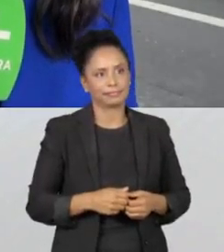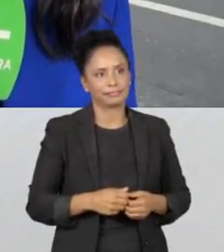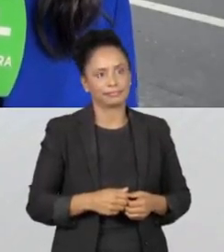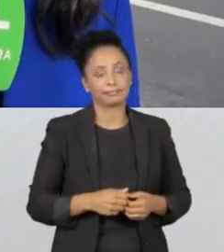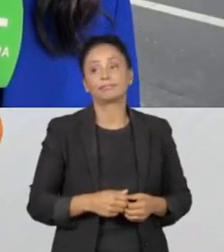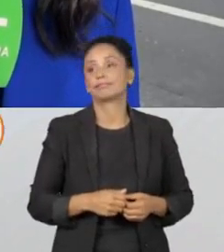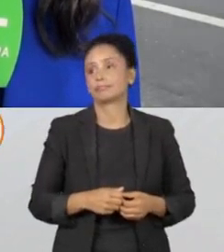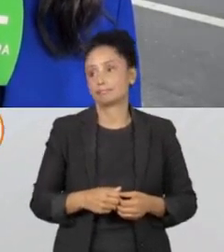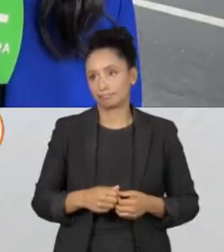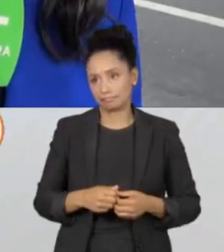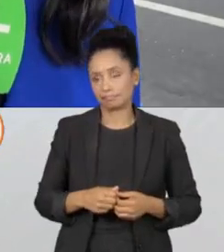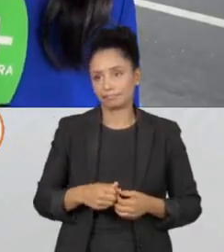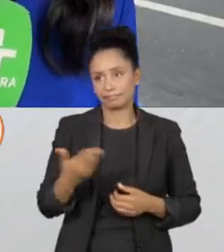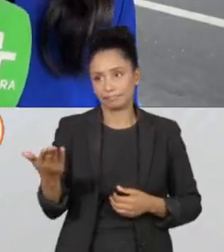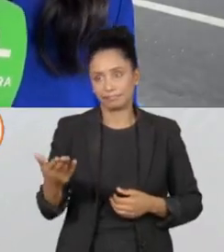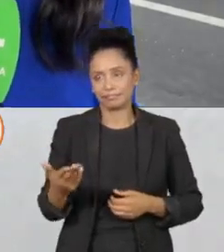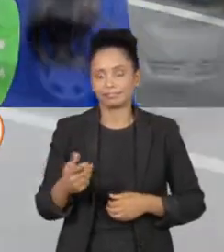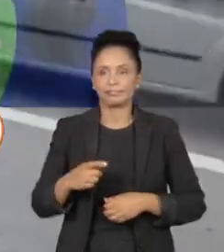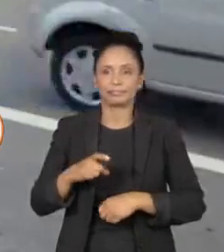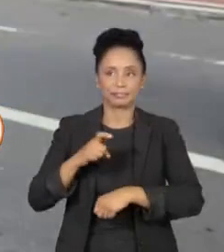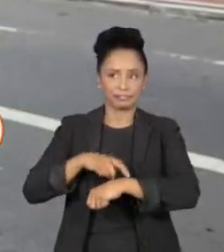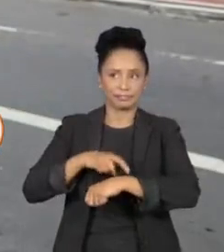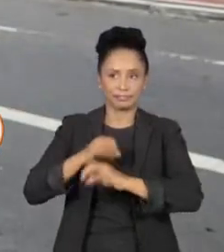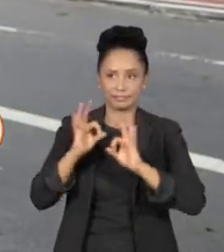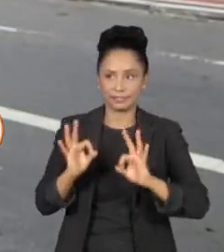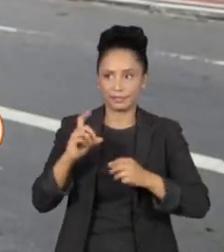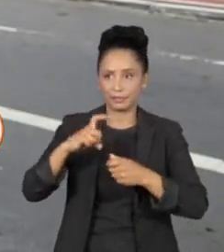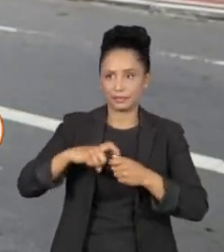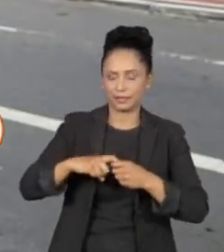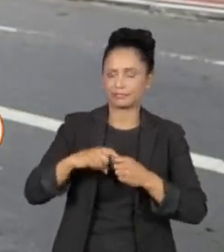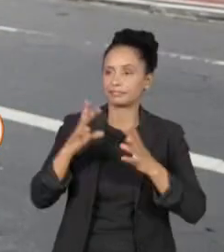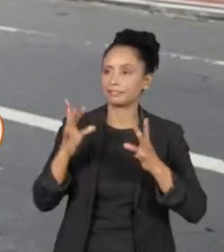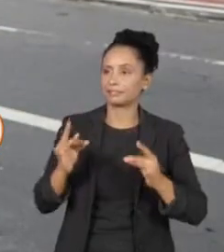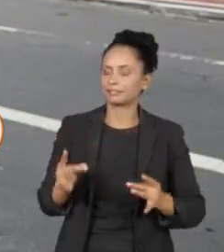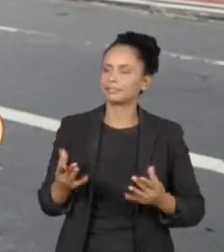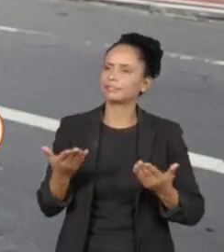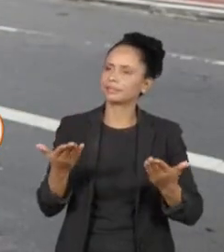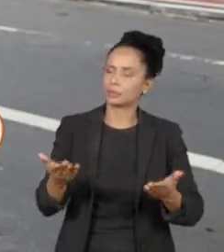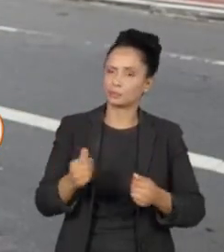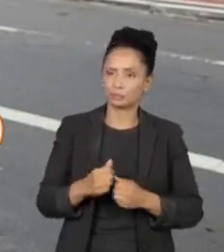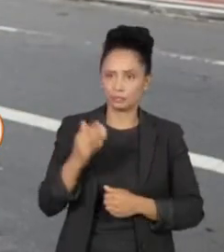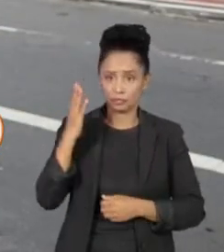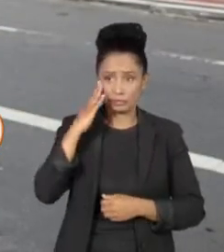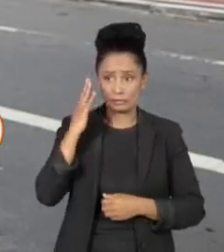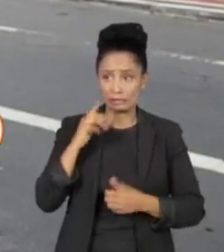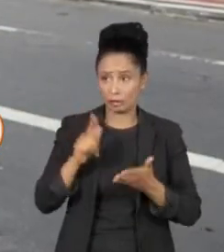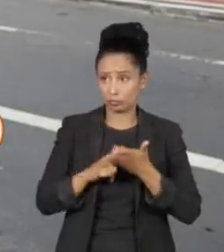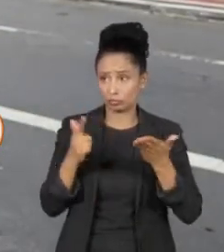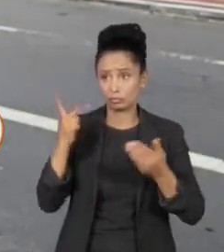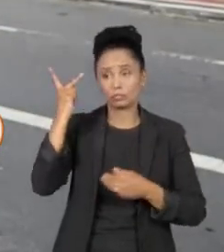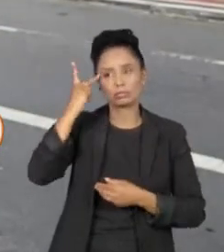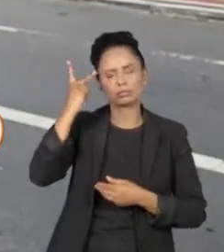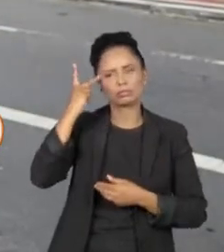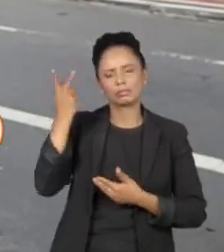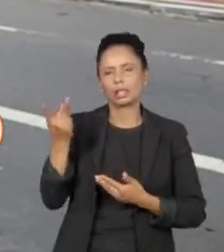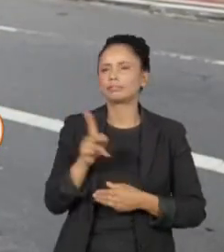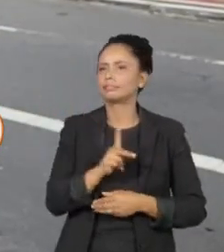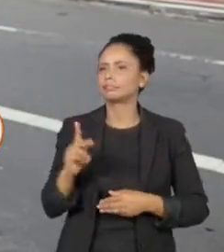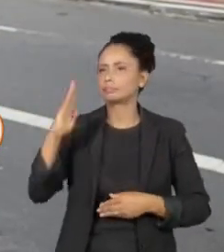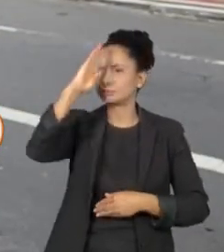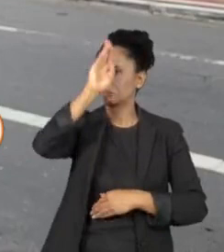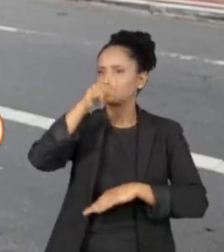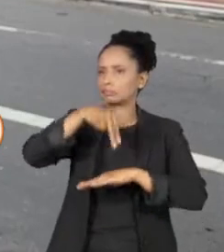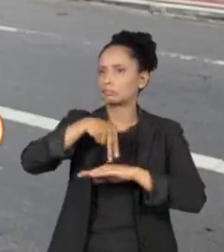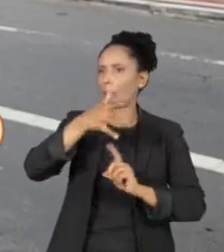Edu, voltando, agora sim, vamos dar continuidade aqui ao assunto. Bom, segundo o jornal Estado de São Paulo, o silêncio do presidente